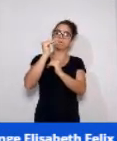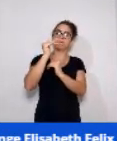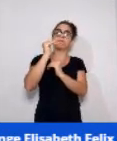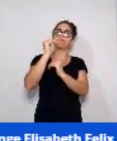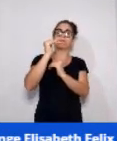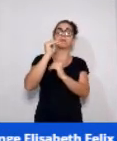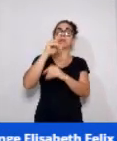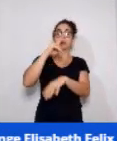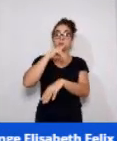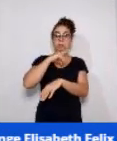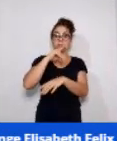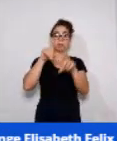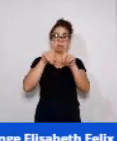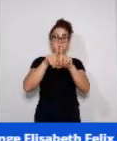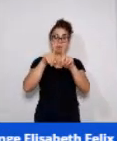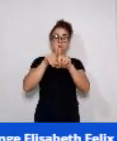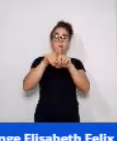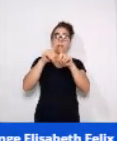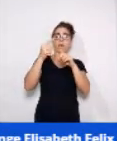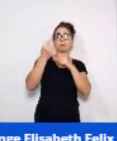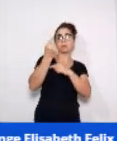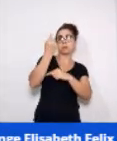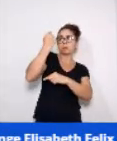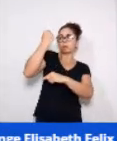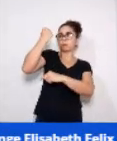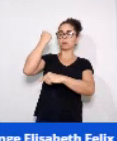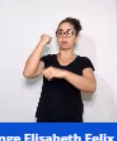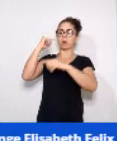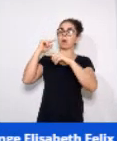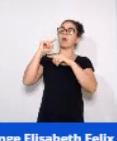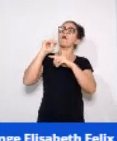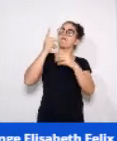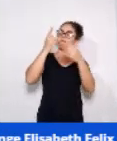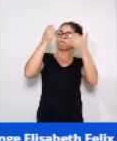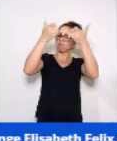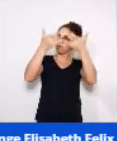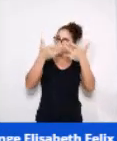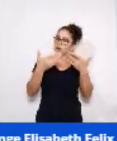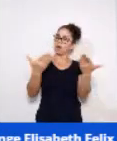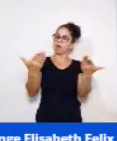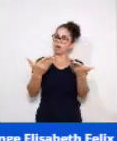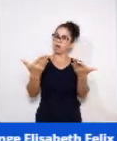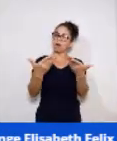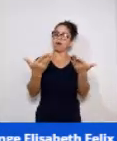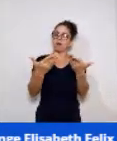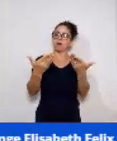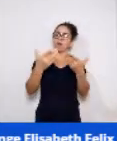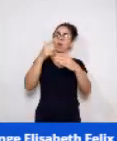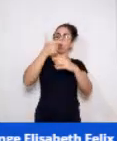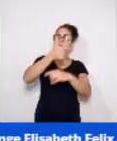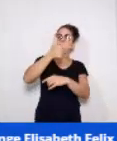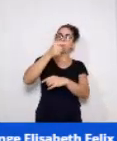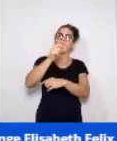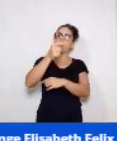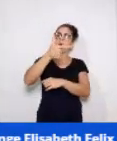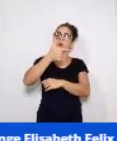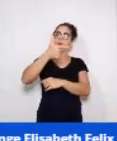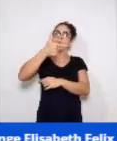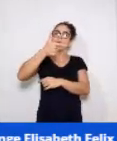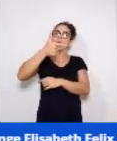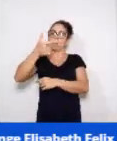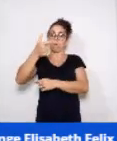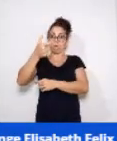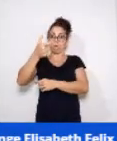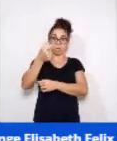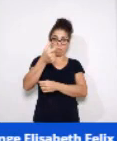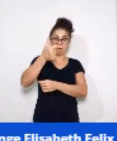algumas retrospectivas que já realizamos aqui. E através do ano de 2021, que não parou-se por aí, né? Nós